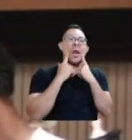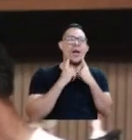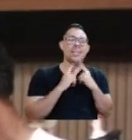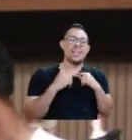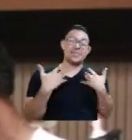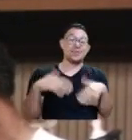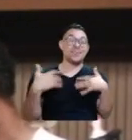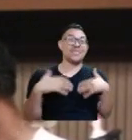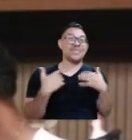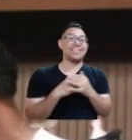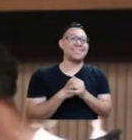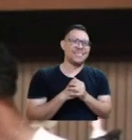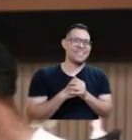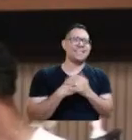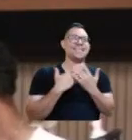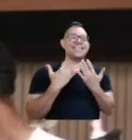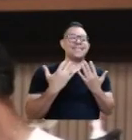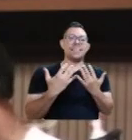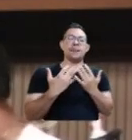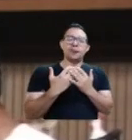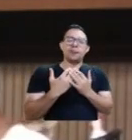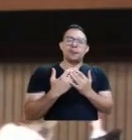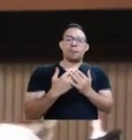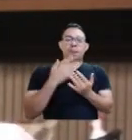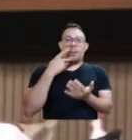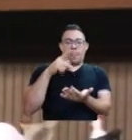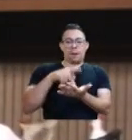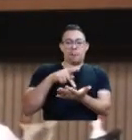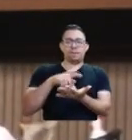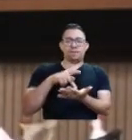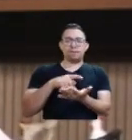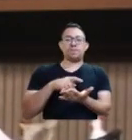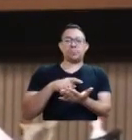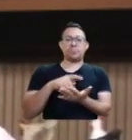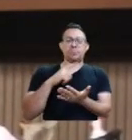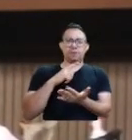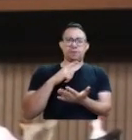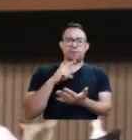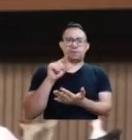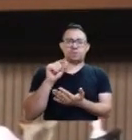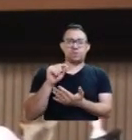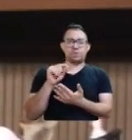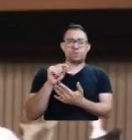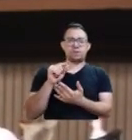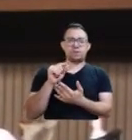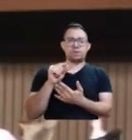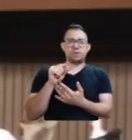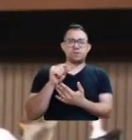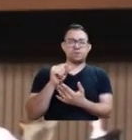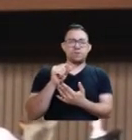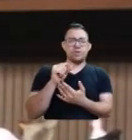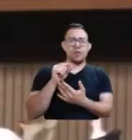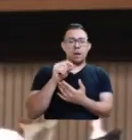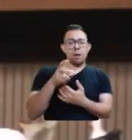estou tão chorona, bom, aliás, eu sempre fui, né? Eu me emociono chorando. Então deixa eu ler a frase. Mais do que